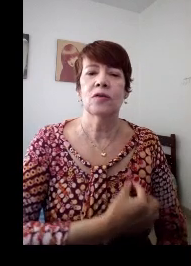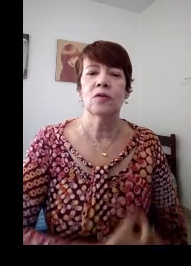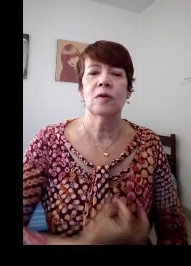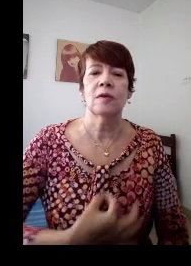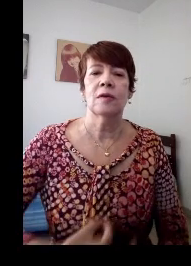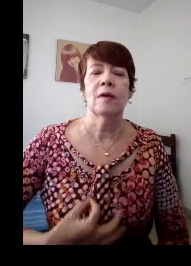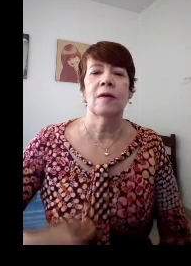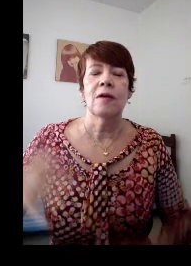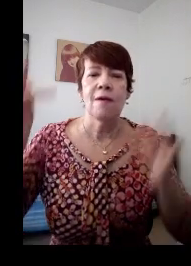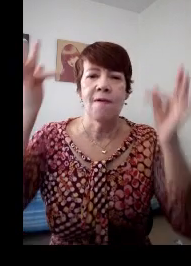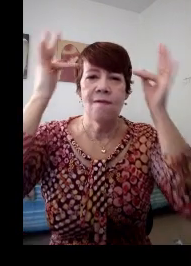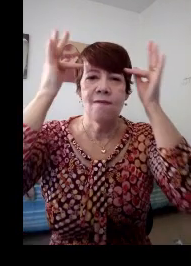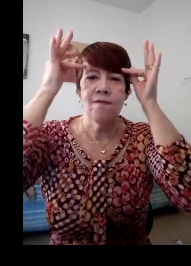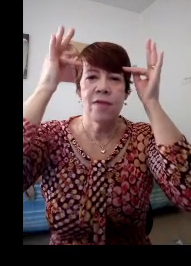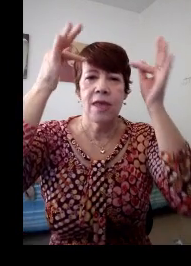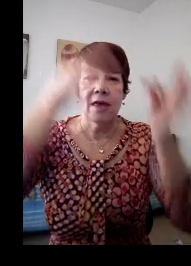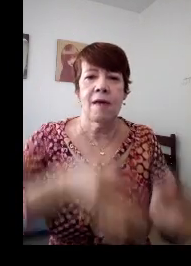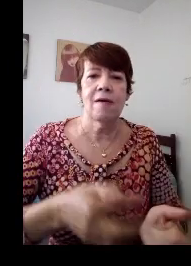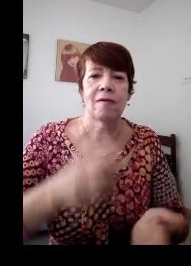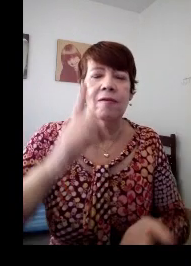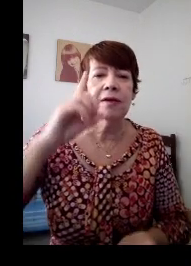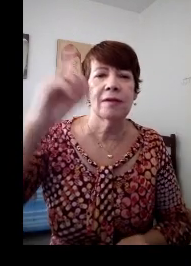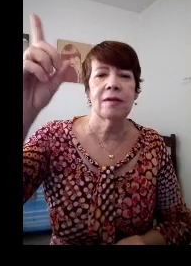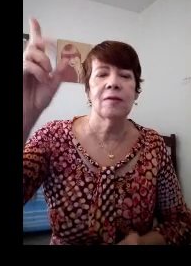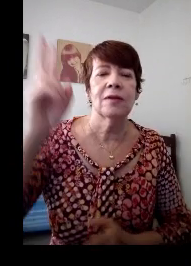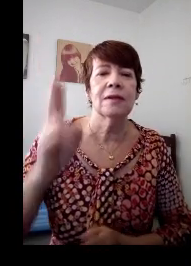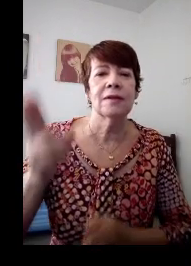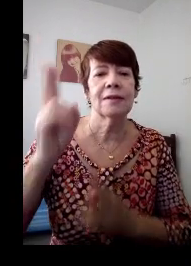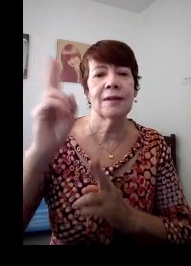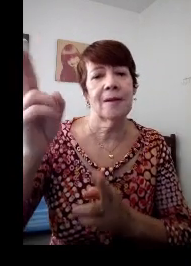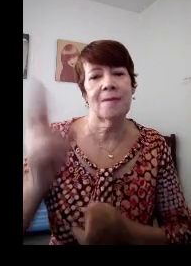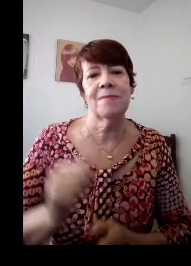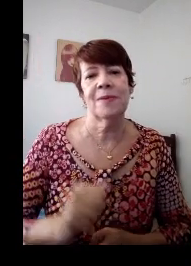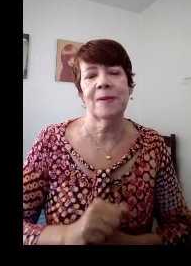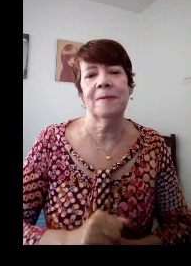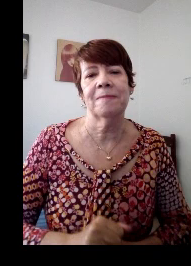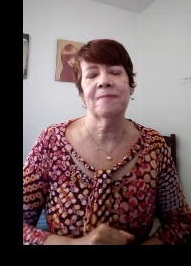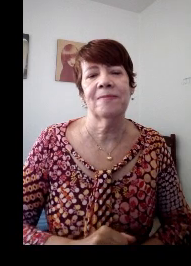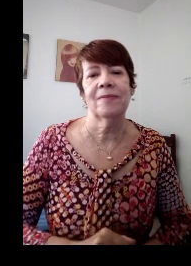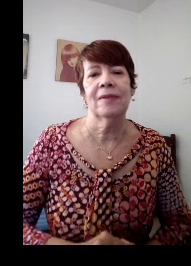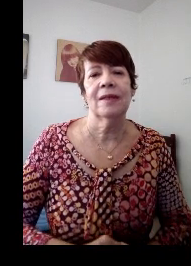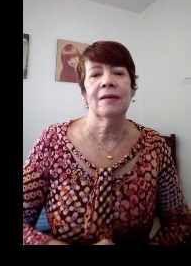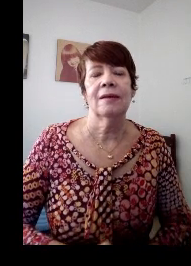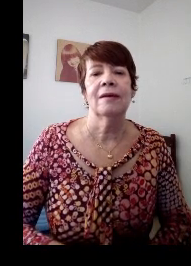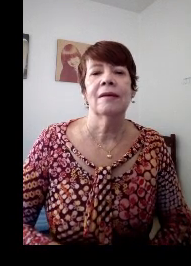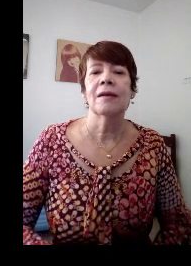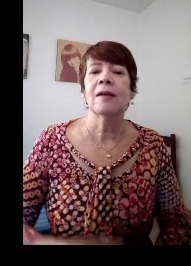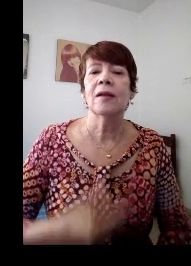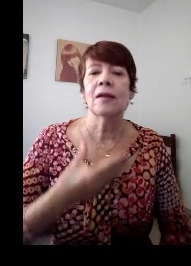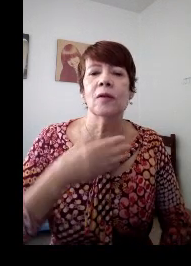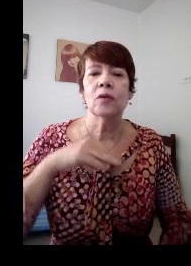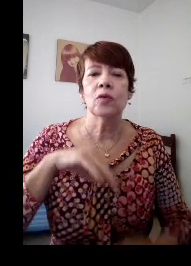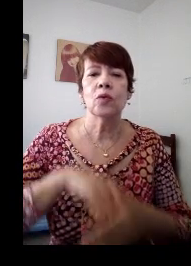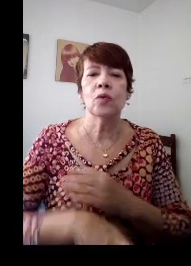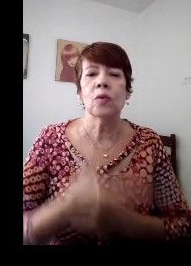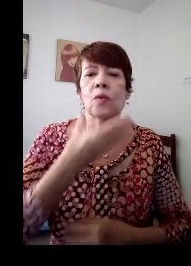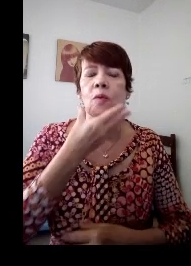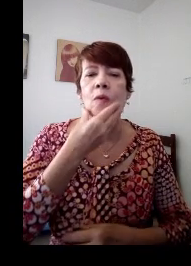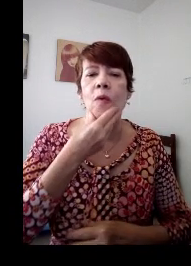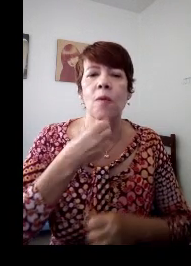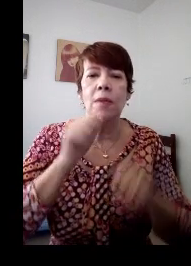Deus, mas ele foi muito fiel a Deus, que ele acabou sendo um